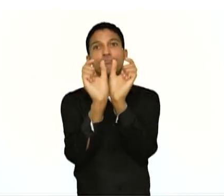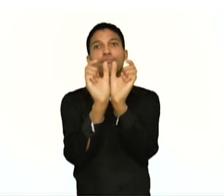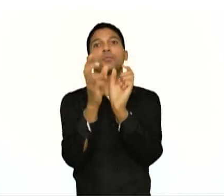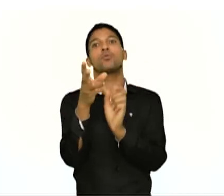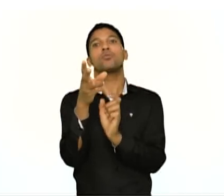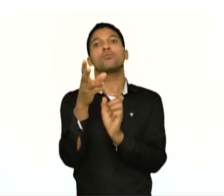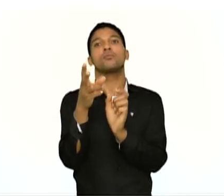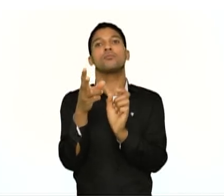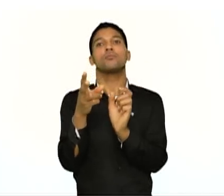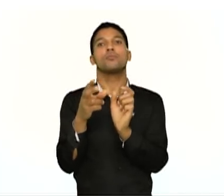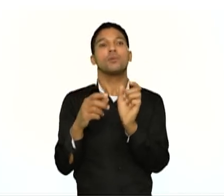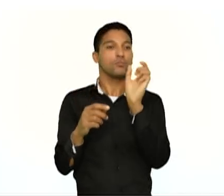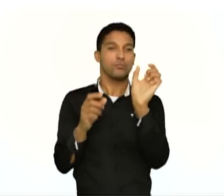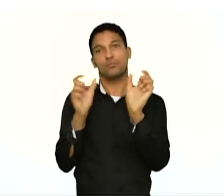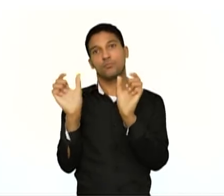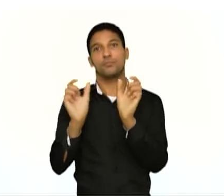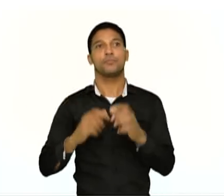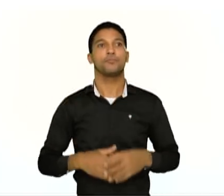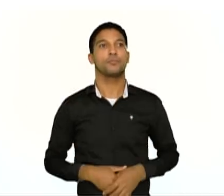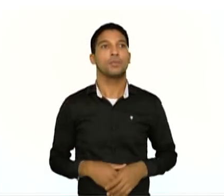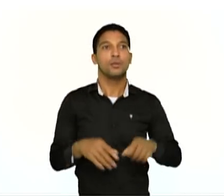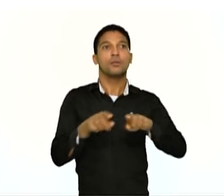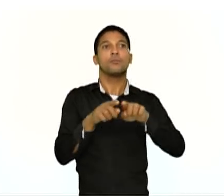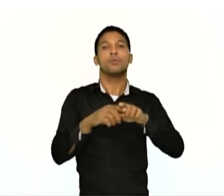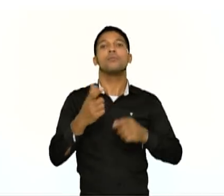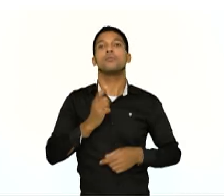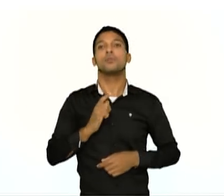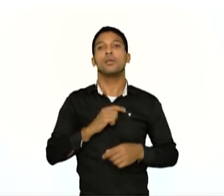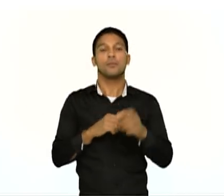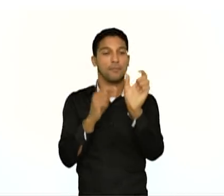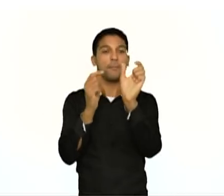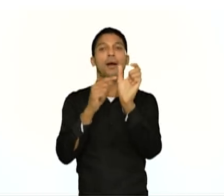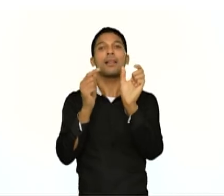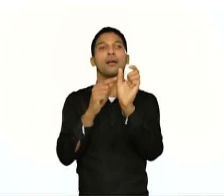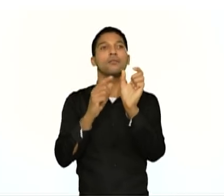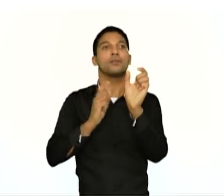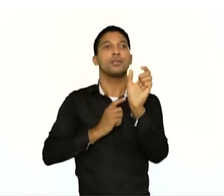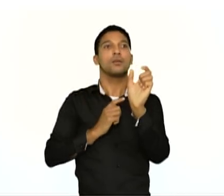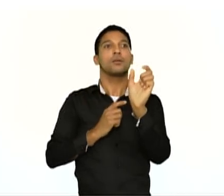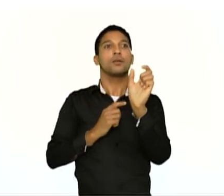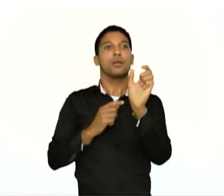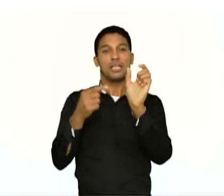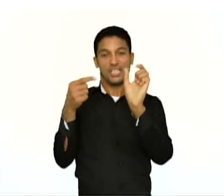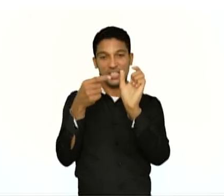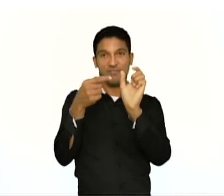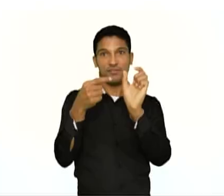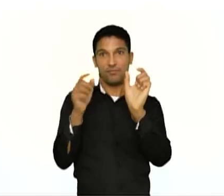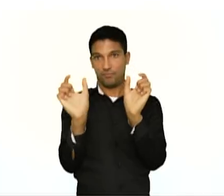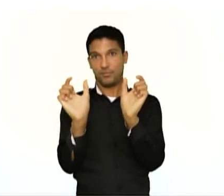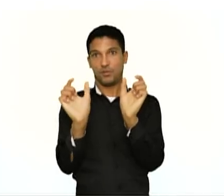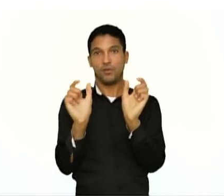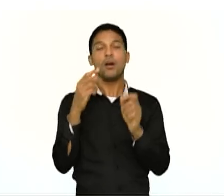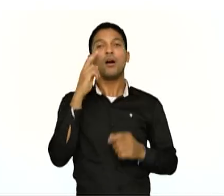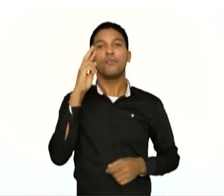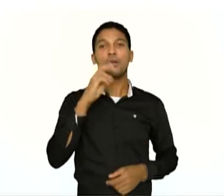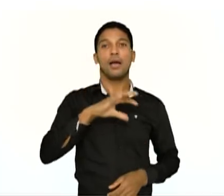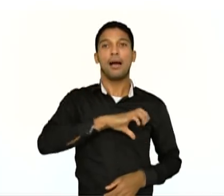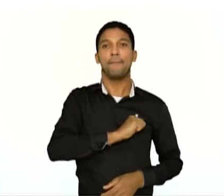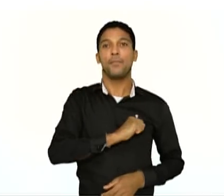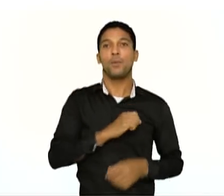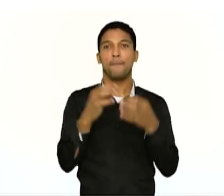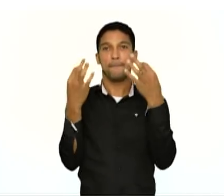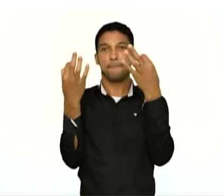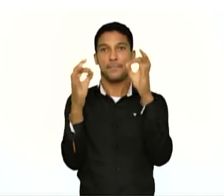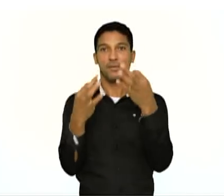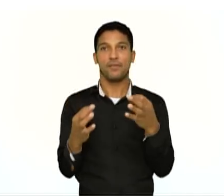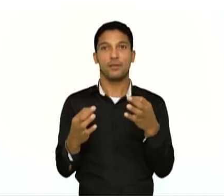as palavras que são separadas por hífen, né? Então, temos os exemplos ali, amor perfeito, arco-íris, beija-flor, bem-me-quer,